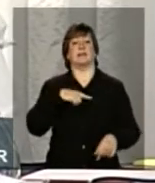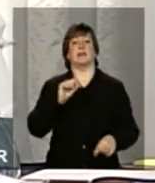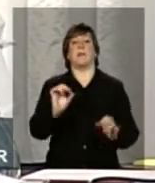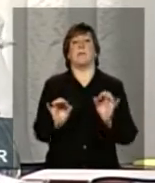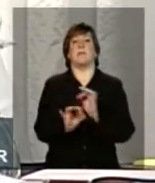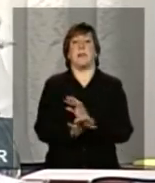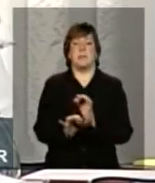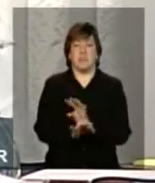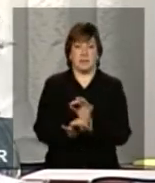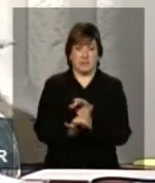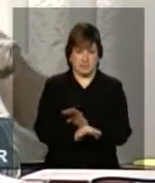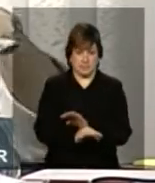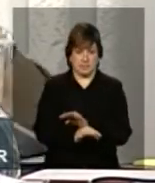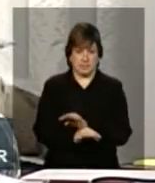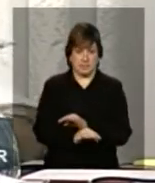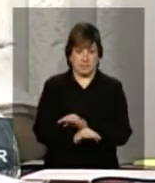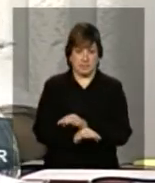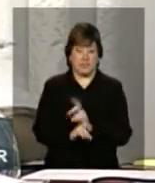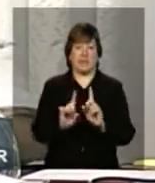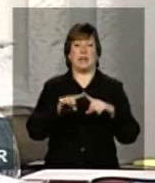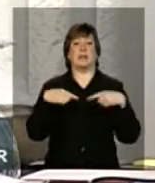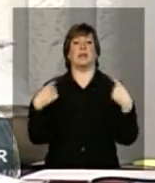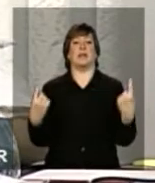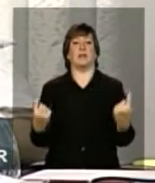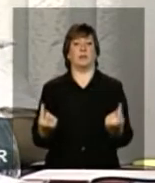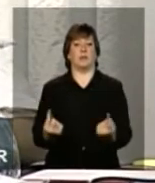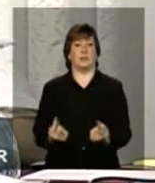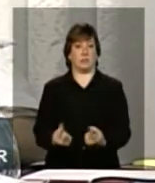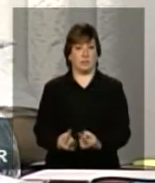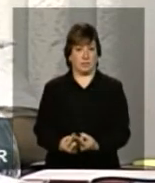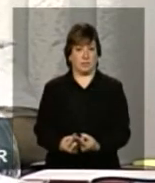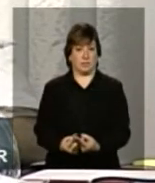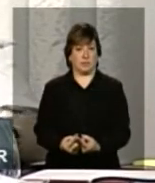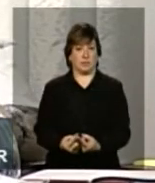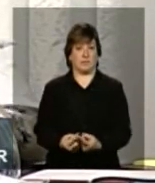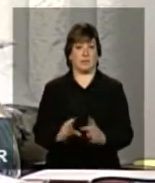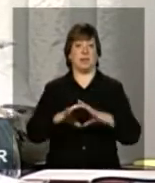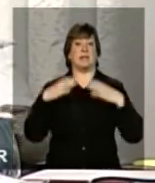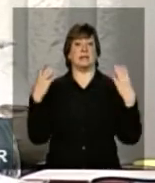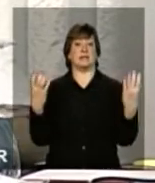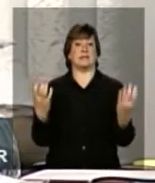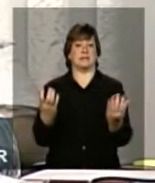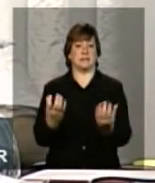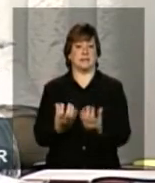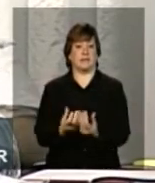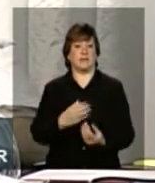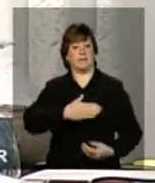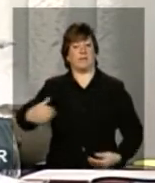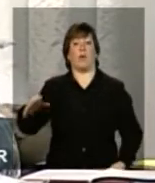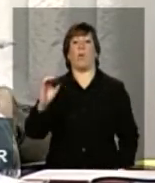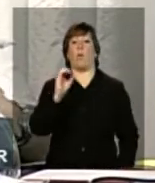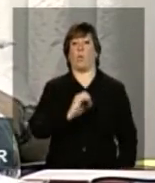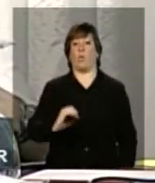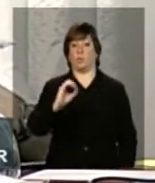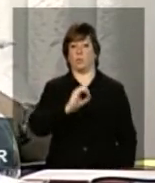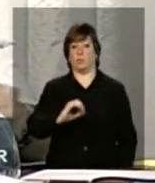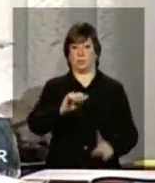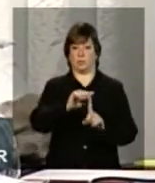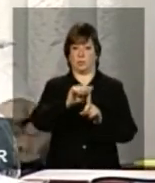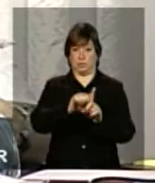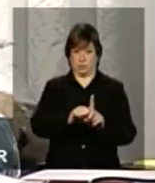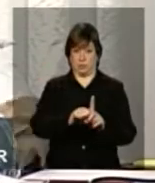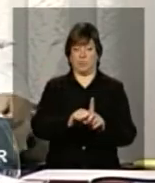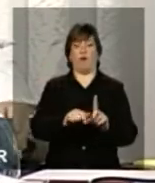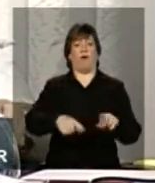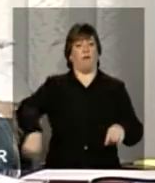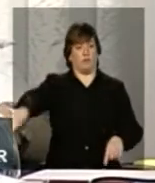preparação da reunião da Assembleia, que será em outubro. Então, vocês